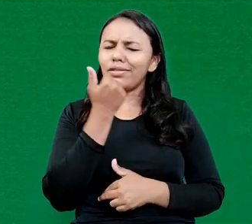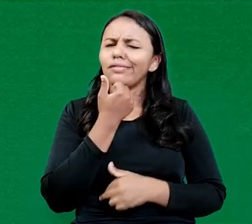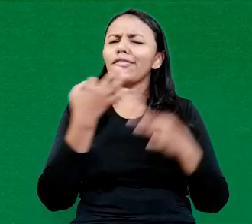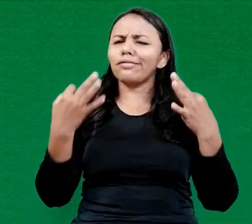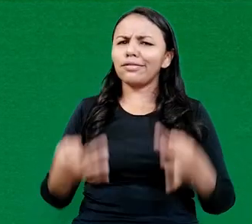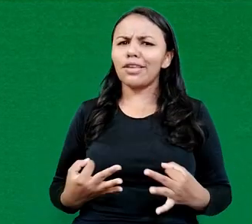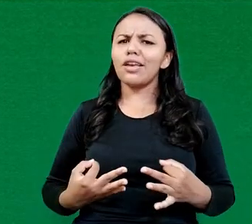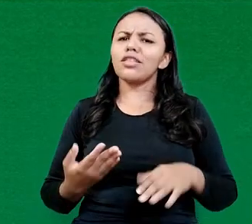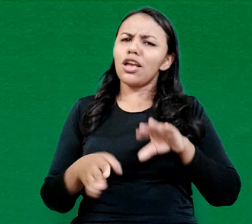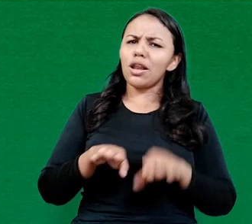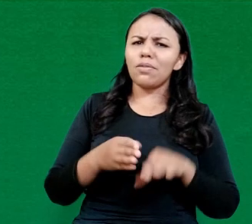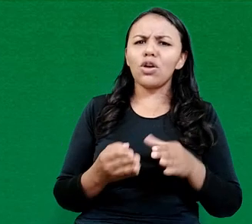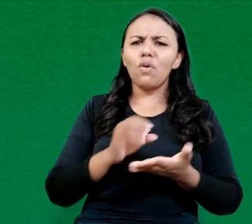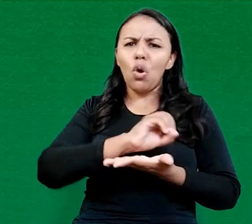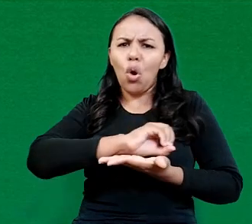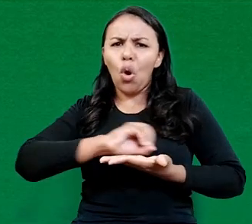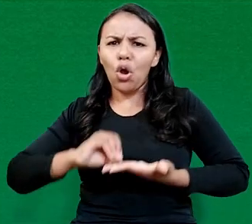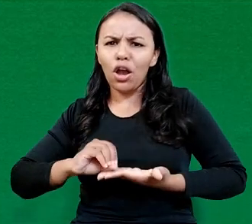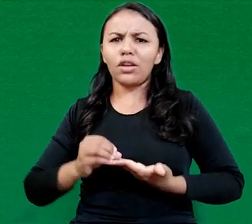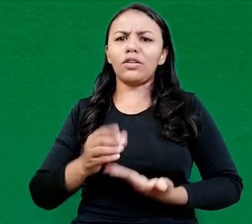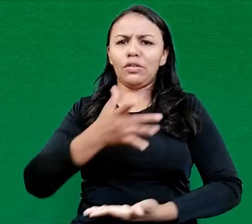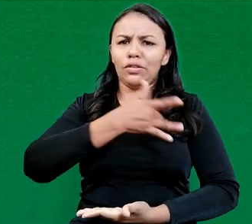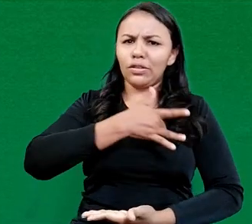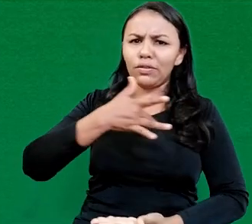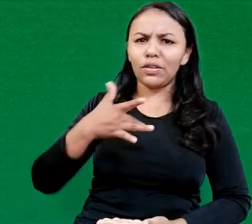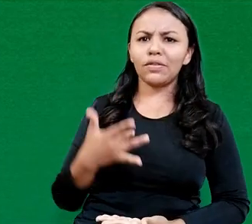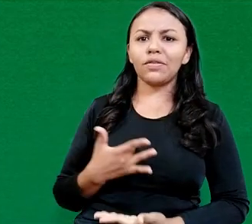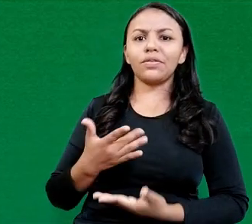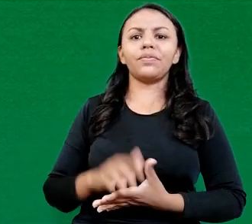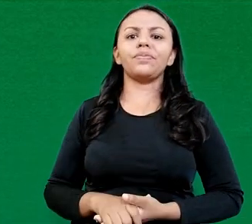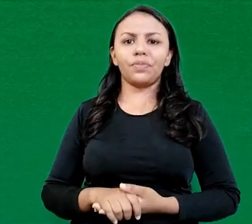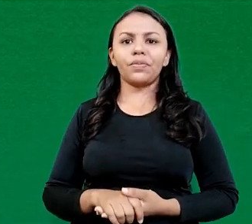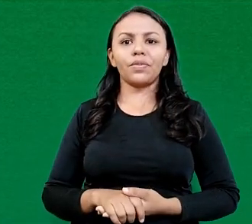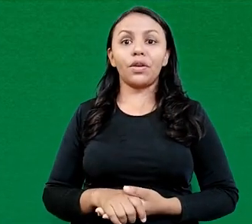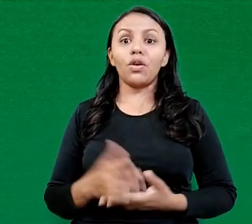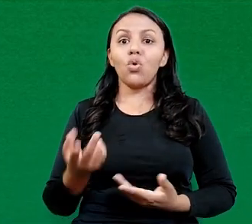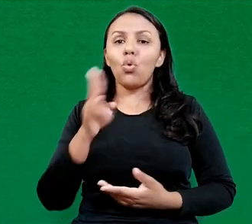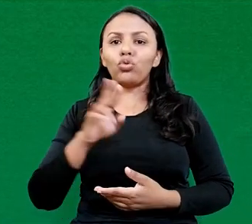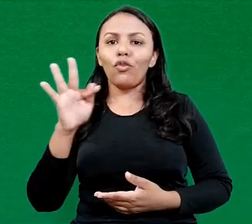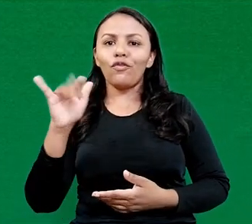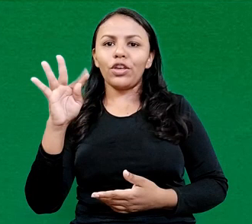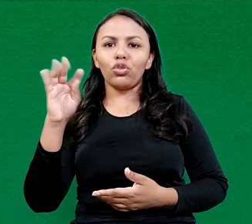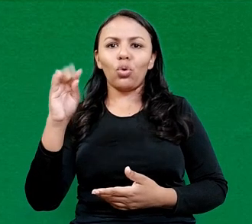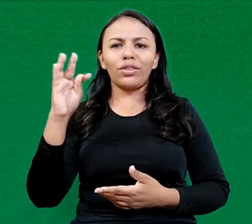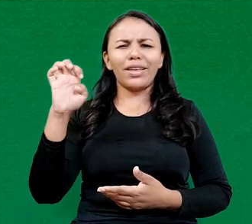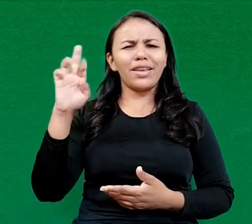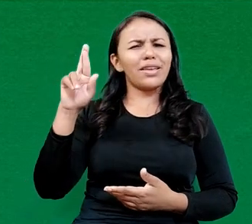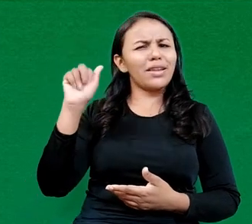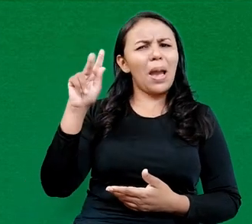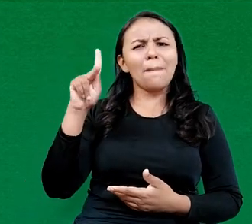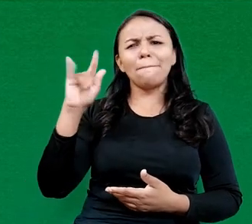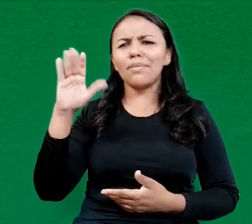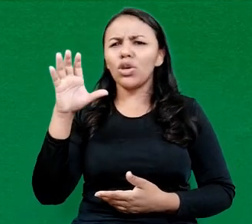equilibrada, que a alimentação orgânica, que alimentos saudáveis, que a utilização de fitoterápicos, de substâncias ou